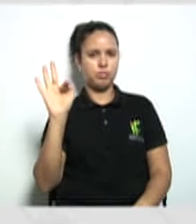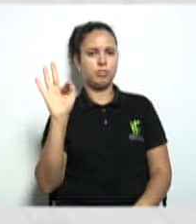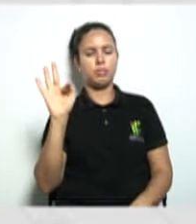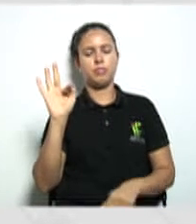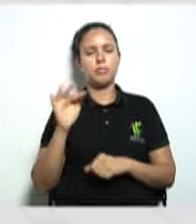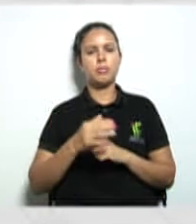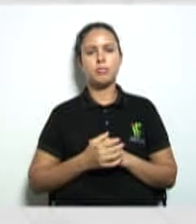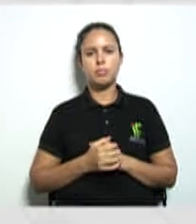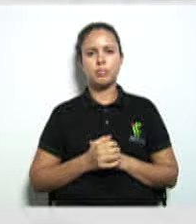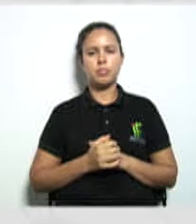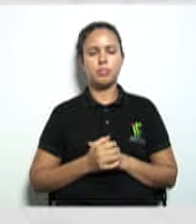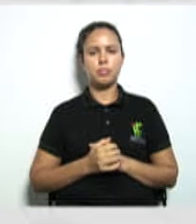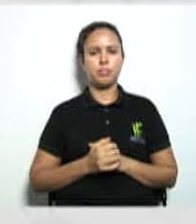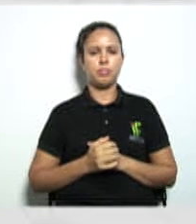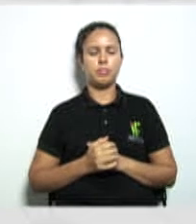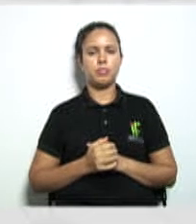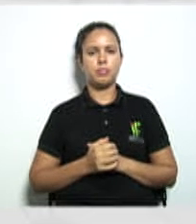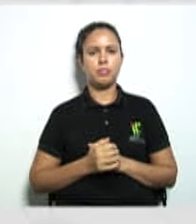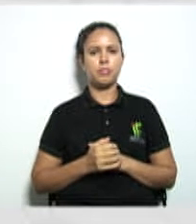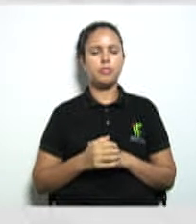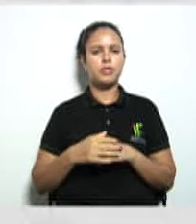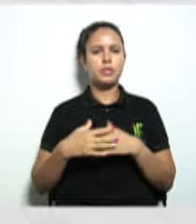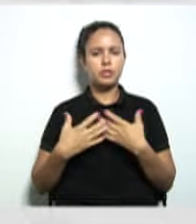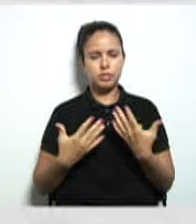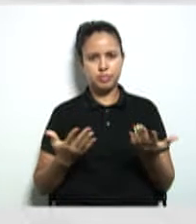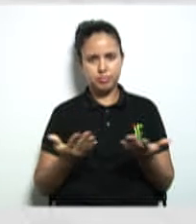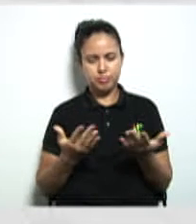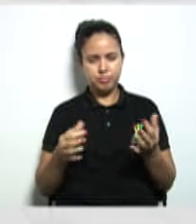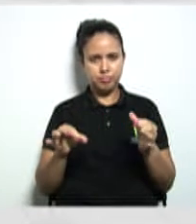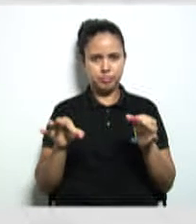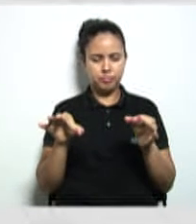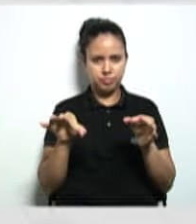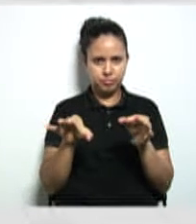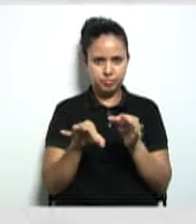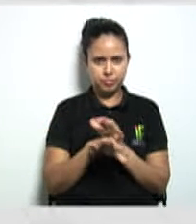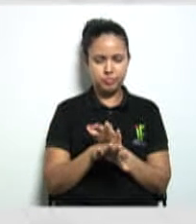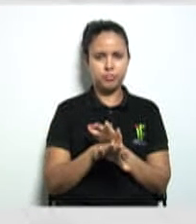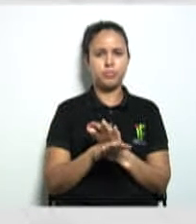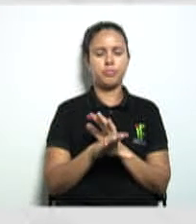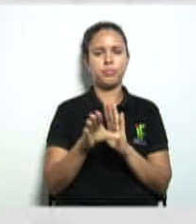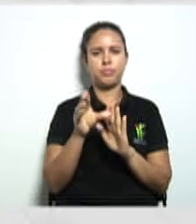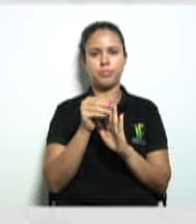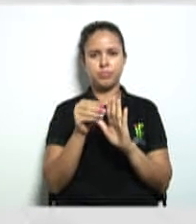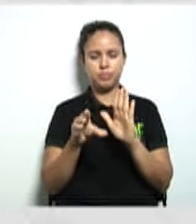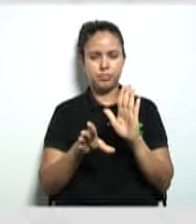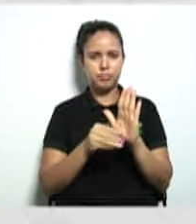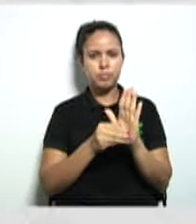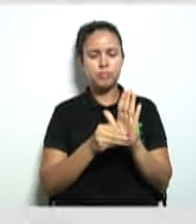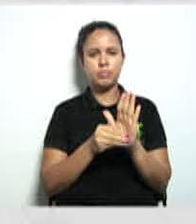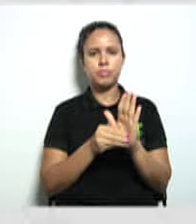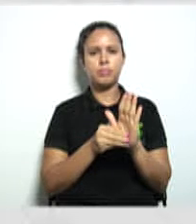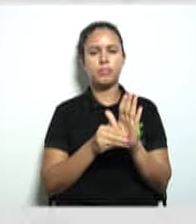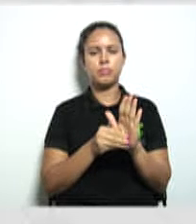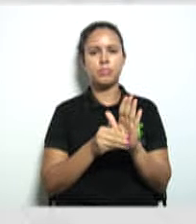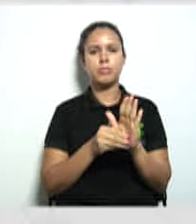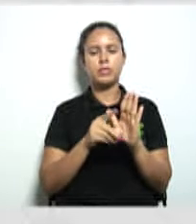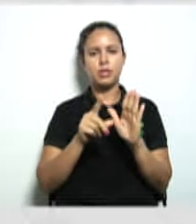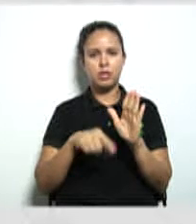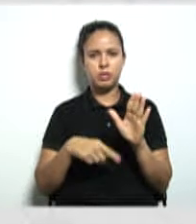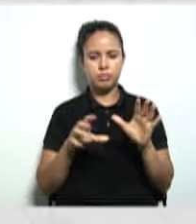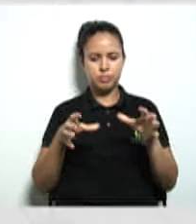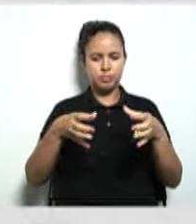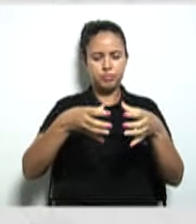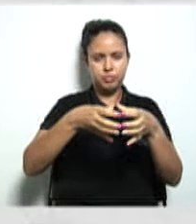Federal. Então, para fechar o nosso conteúdo, nós vamos dizer aqui, ó, que esse conjunto